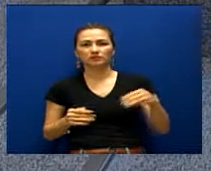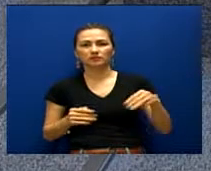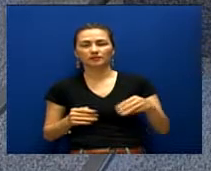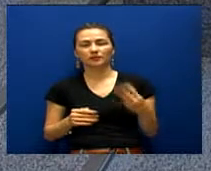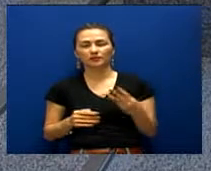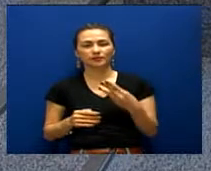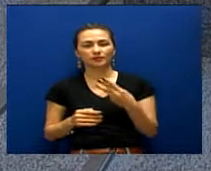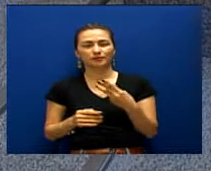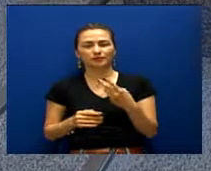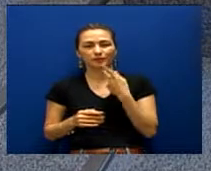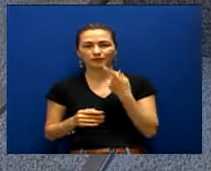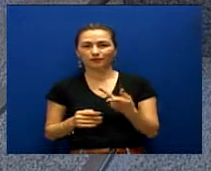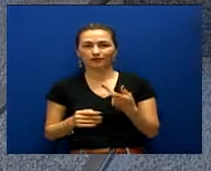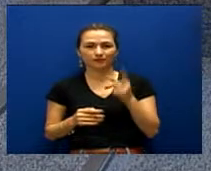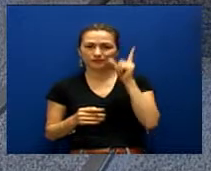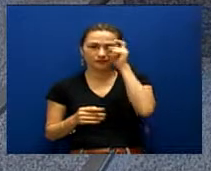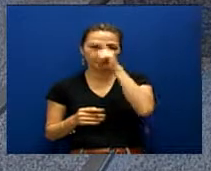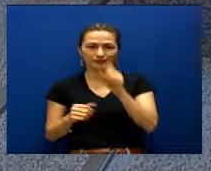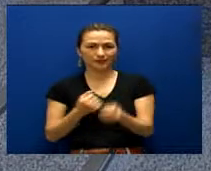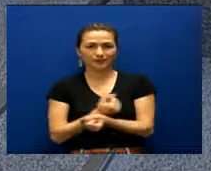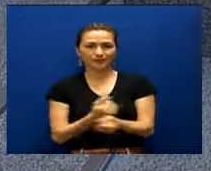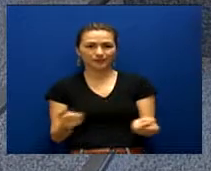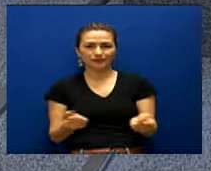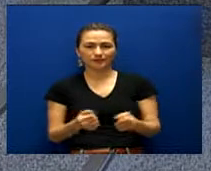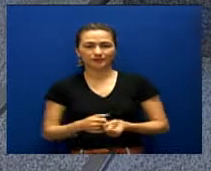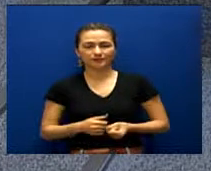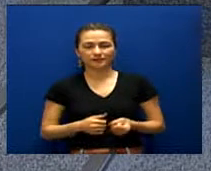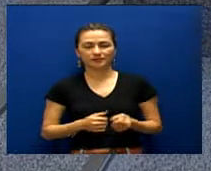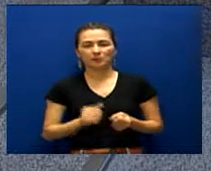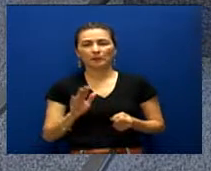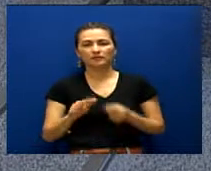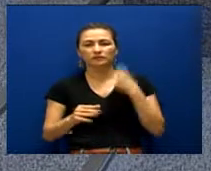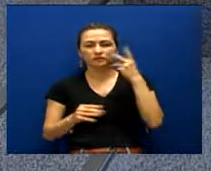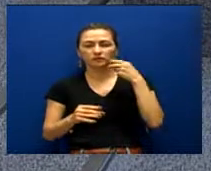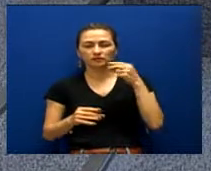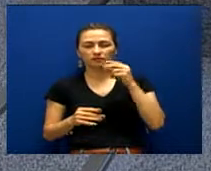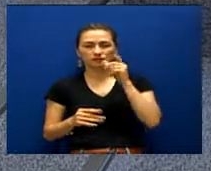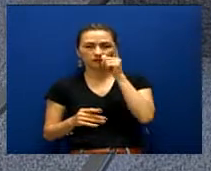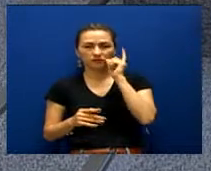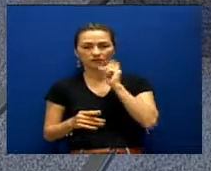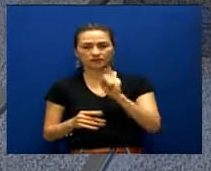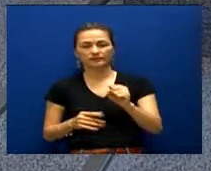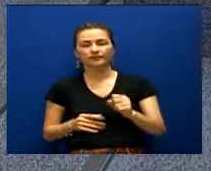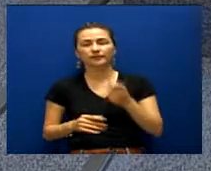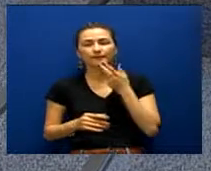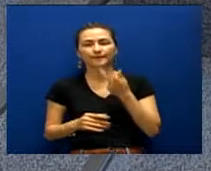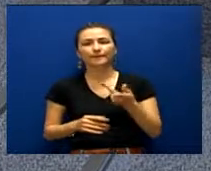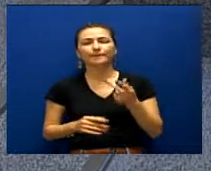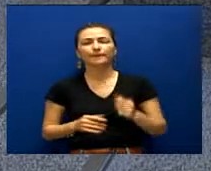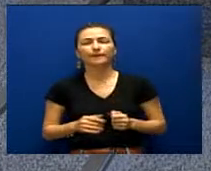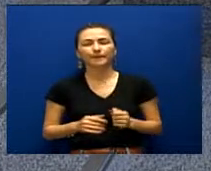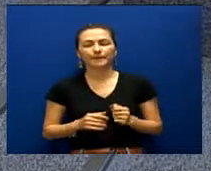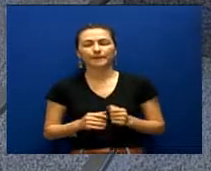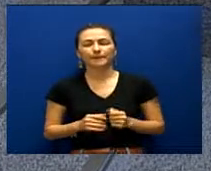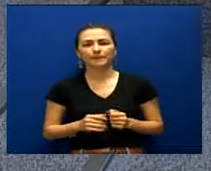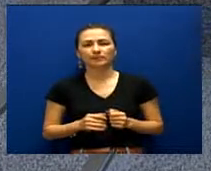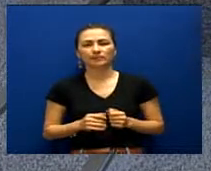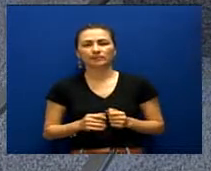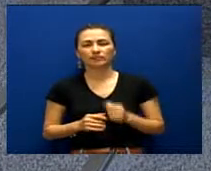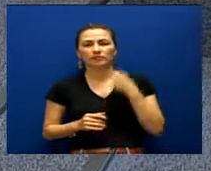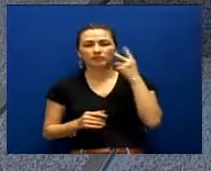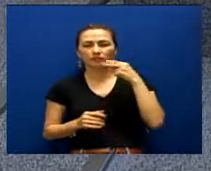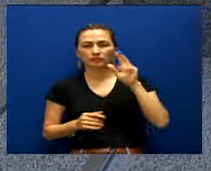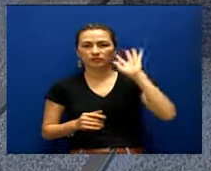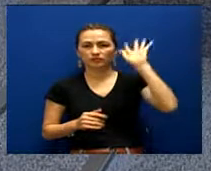senhor mesmo. Era o vereador Vanderlei, mas ele não está na mesa. Aí, vereador Luiz Santos. Vou escrever o senhor aqui. O senhor vai falar depois da